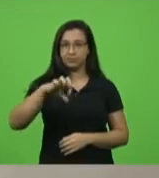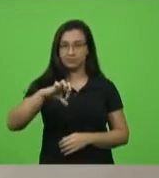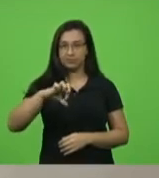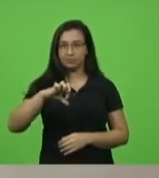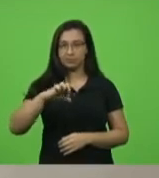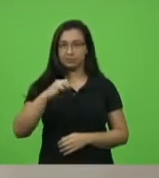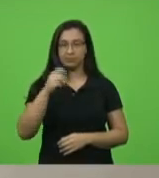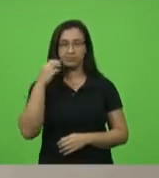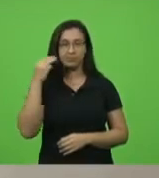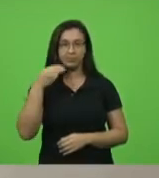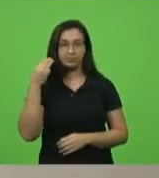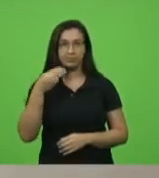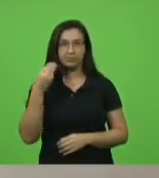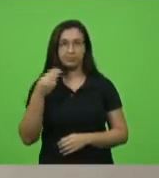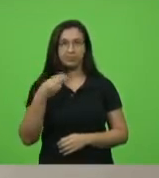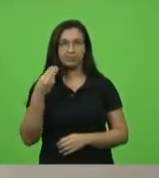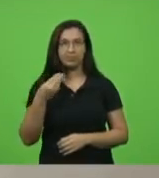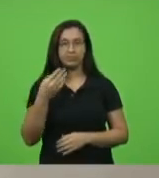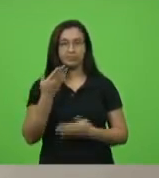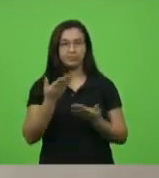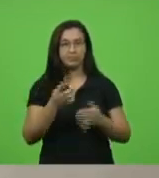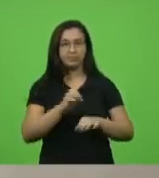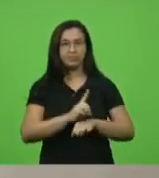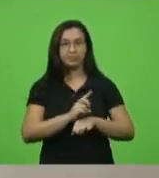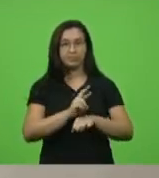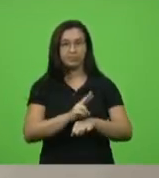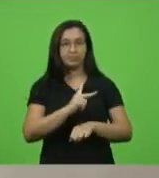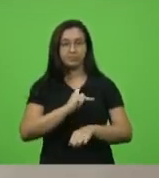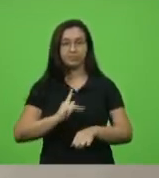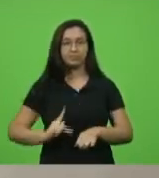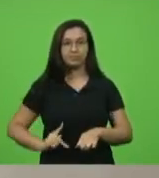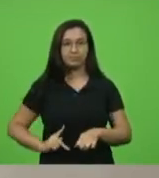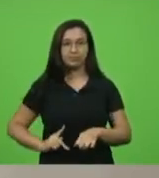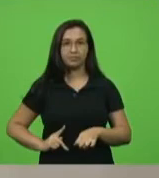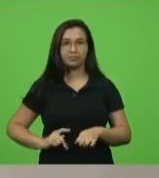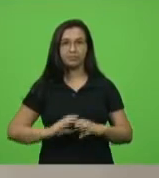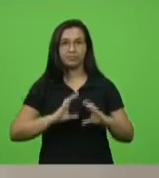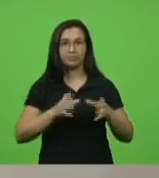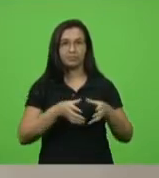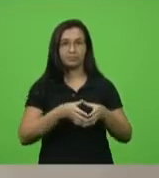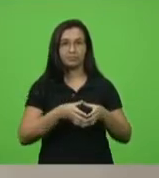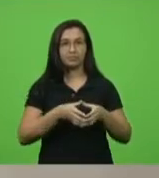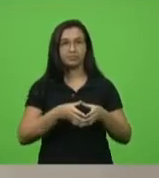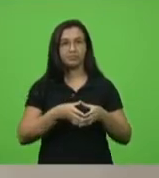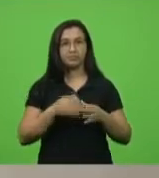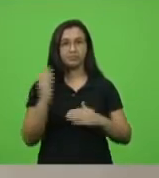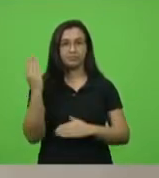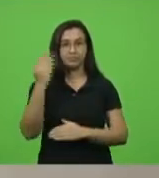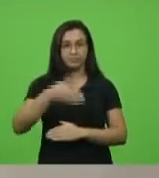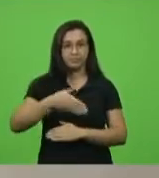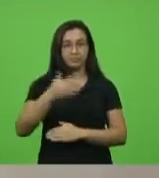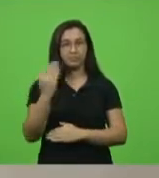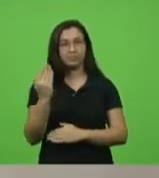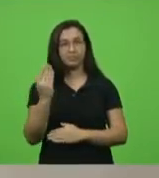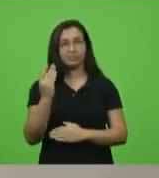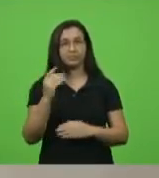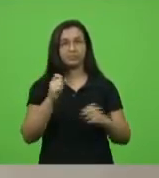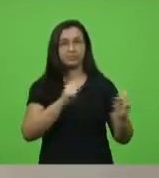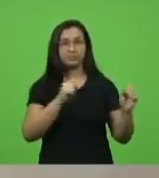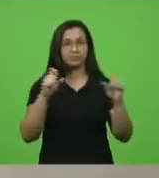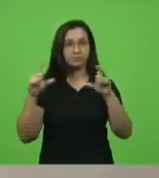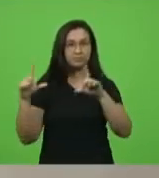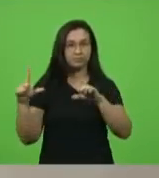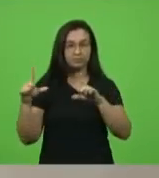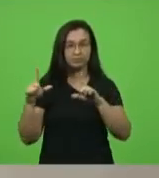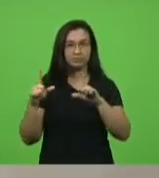Machado, solicitando aos diretores-presidentes das concessionárias de pedágio, instalação de placas ao longo da rodovia localizada